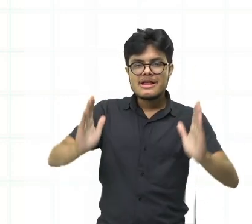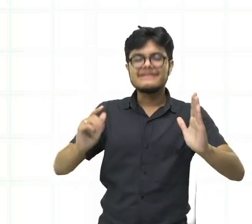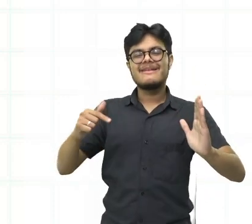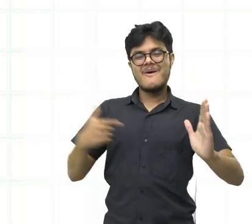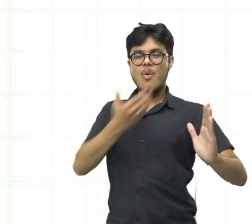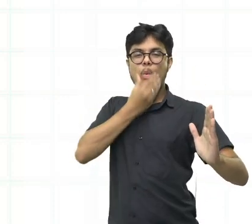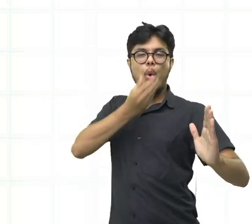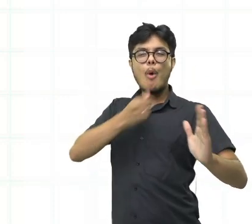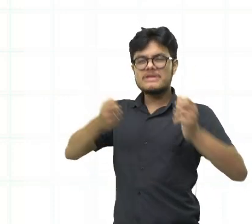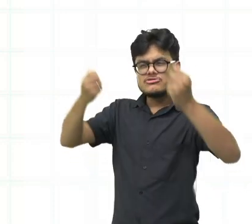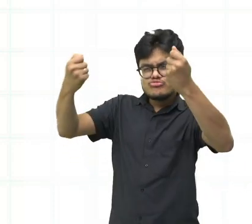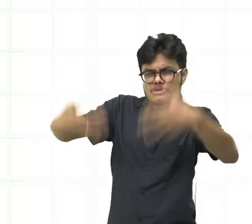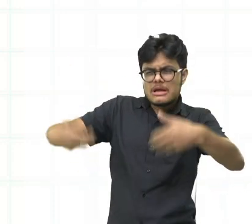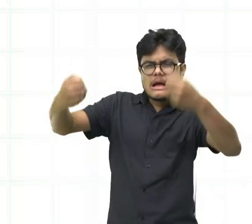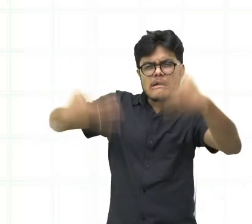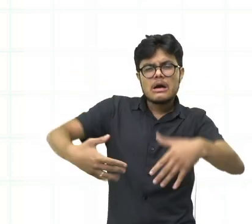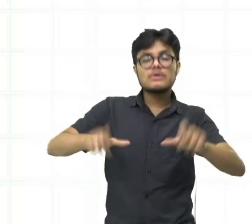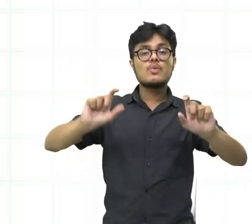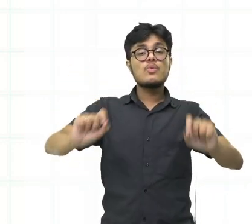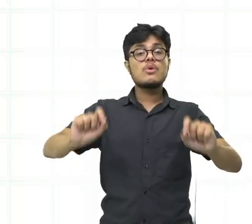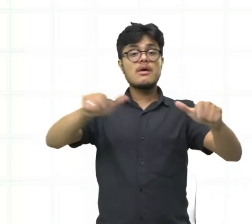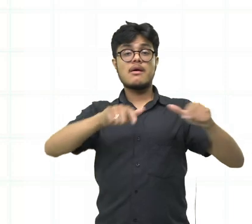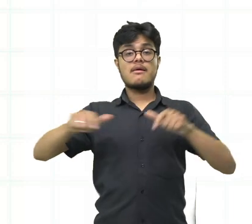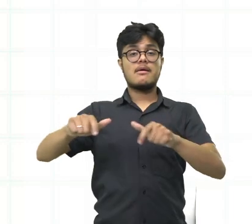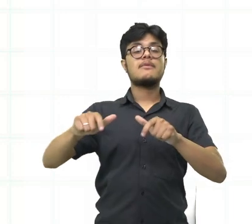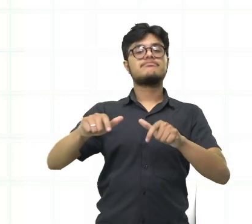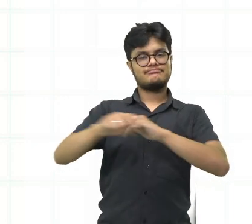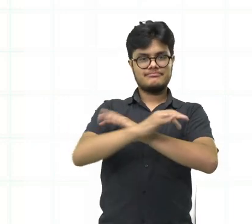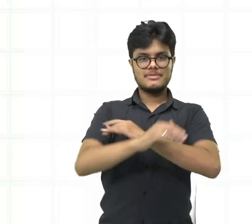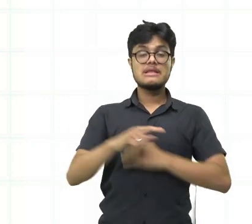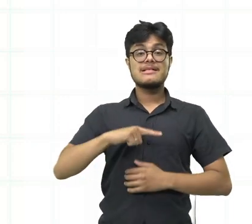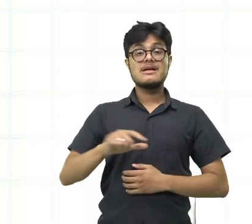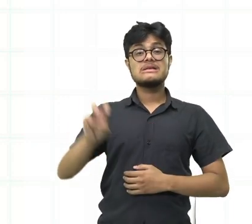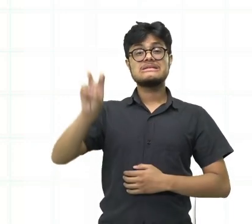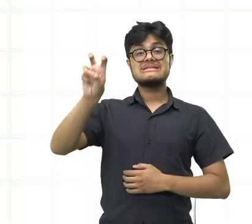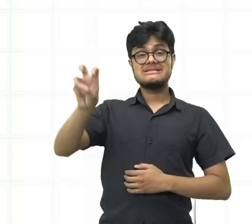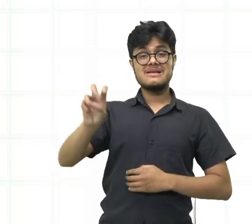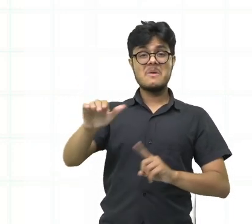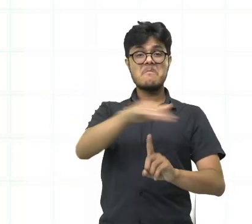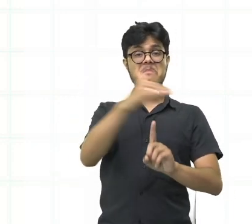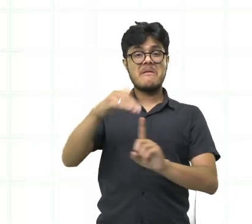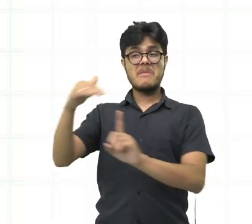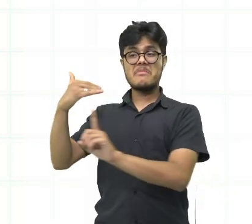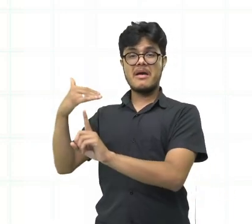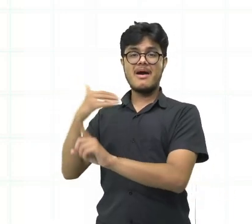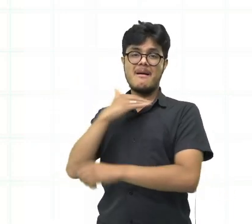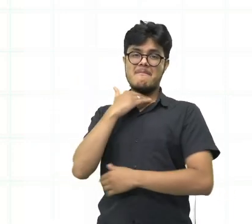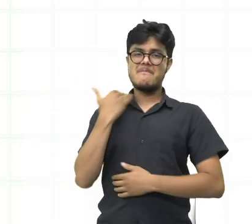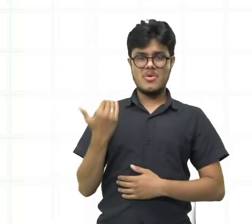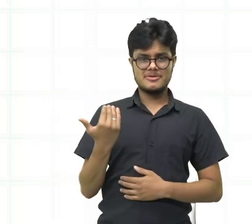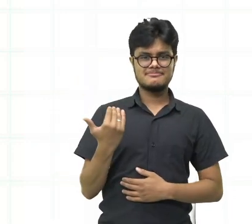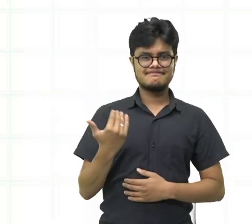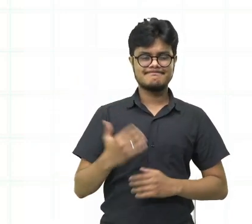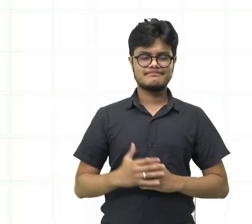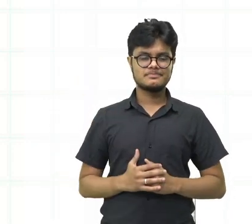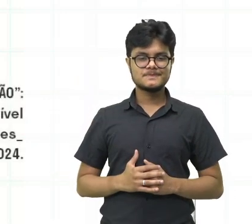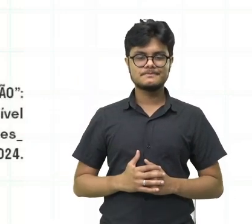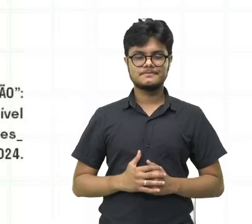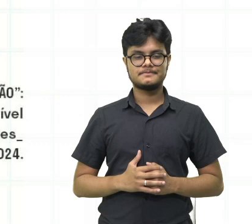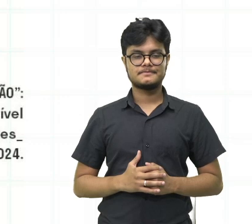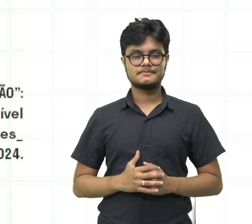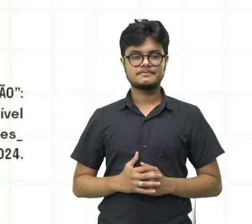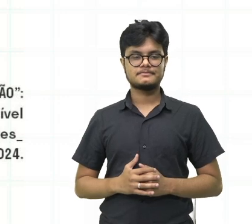ele relata, né? O que está acontecendo. Teve 5 mortes, certo?